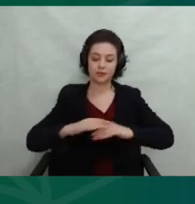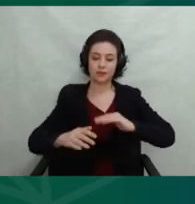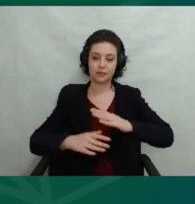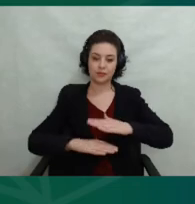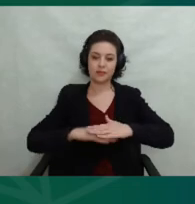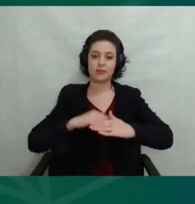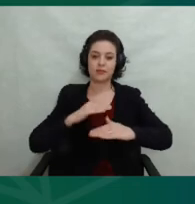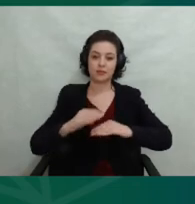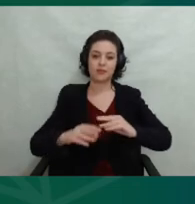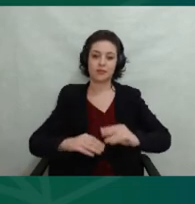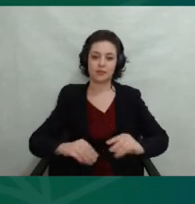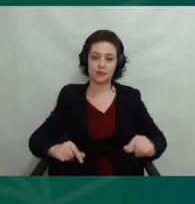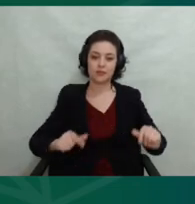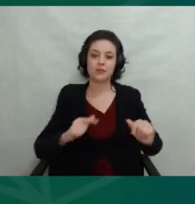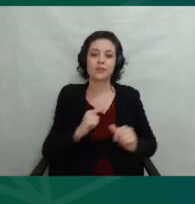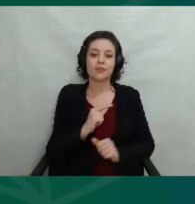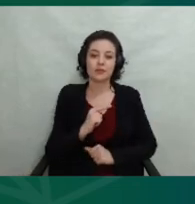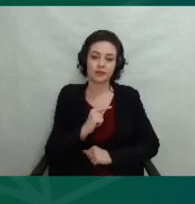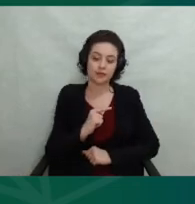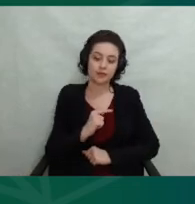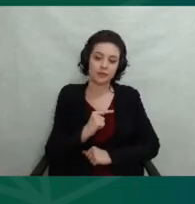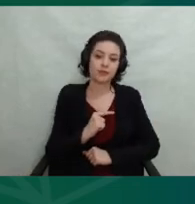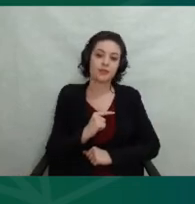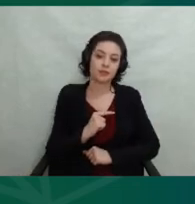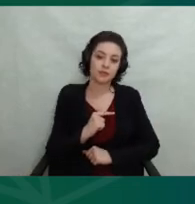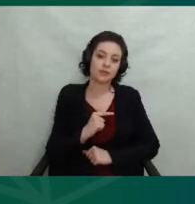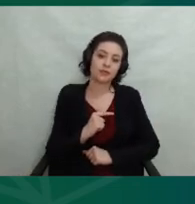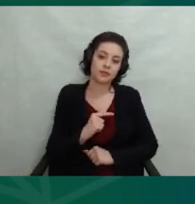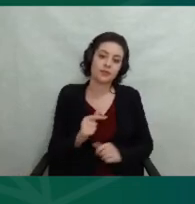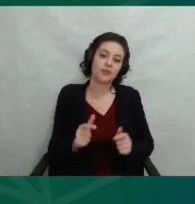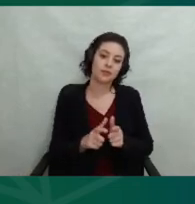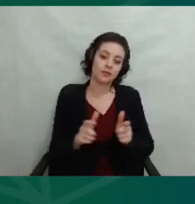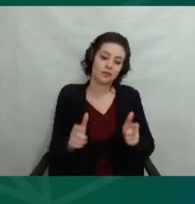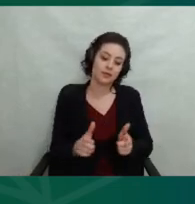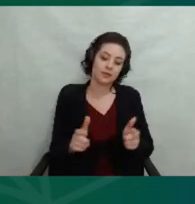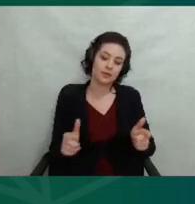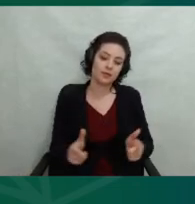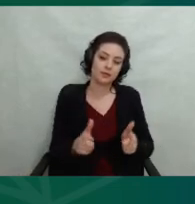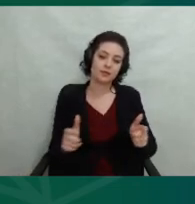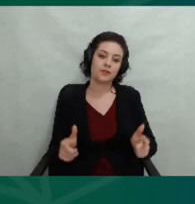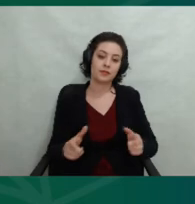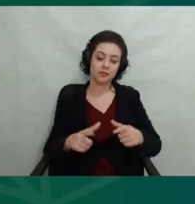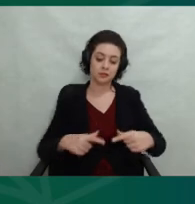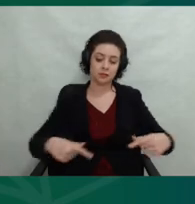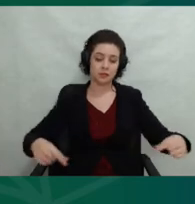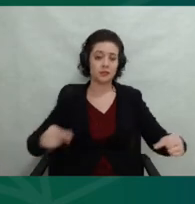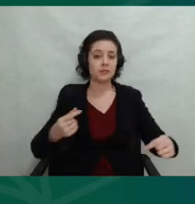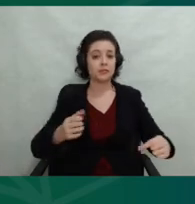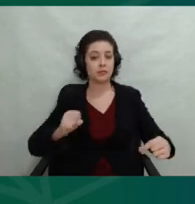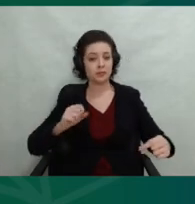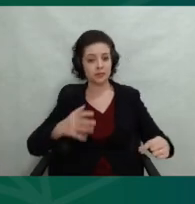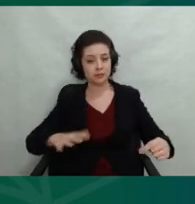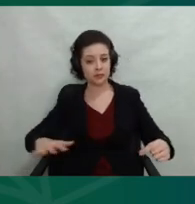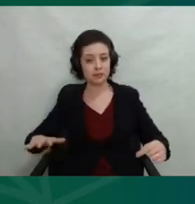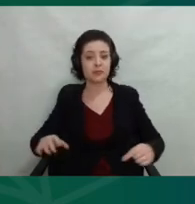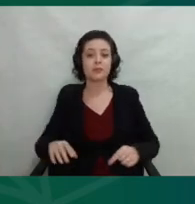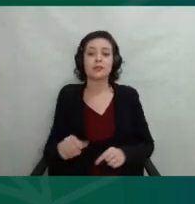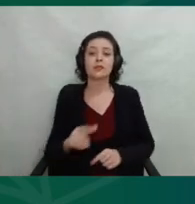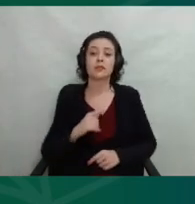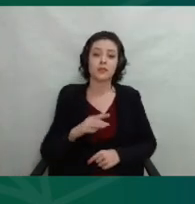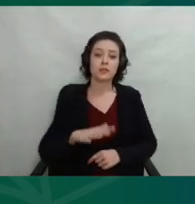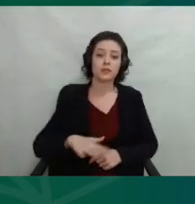encontrar até concentrações maiores, isso em toda a Baía de São, só na área de influência do emissário submarino, que foi